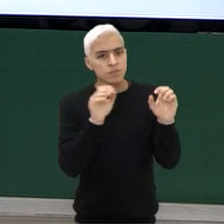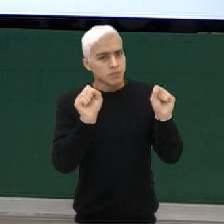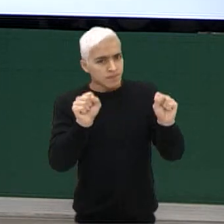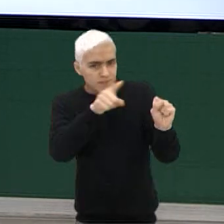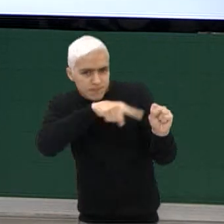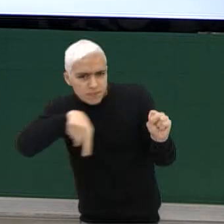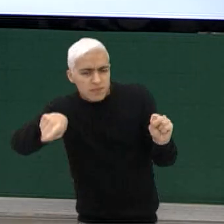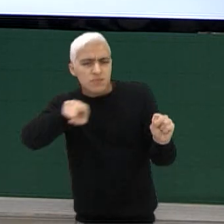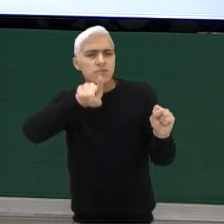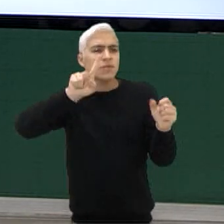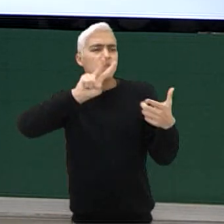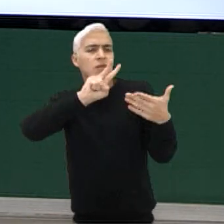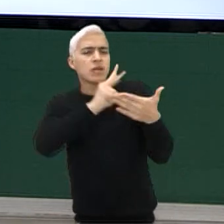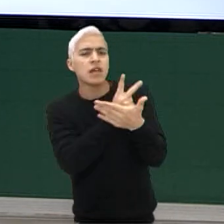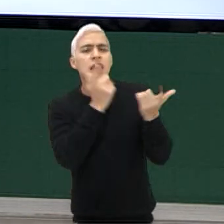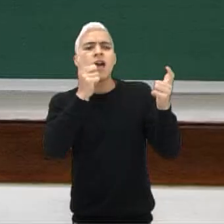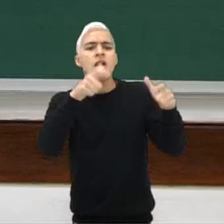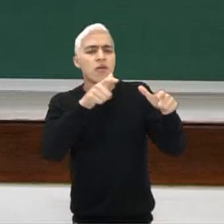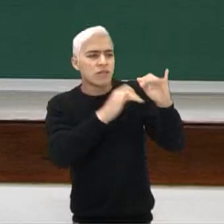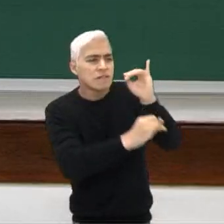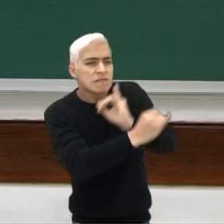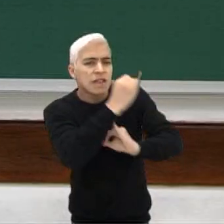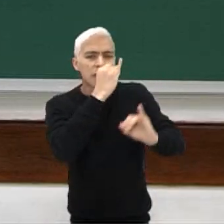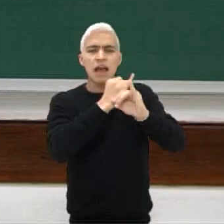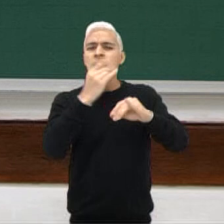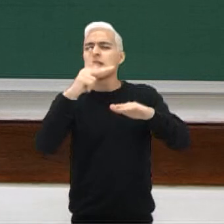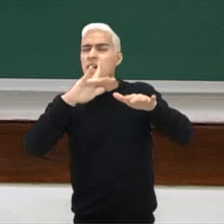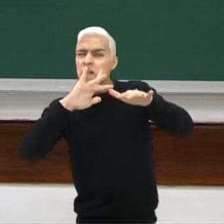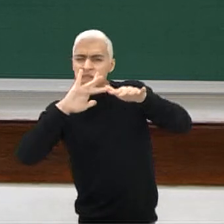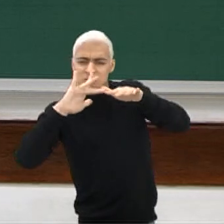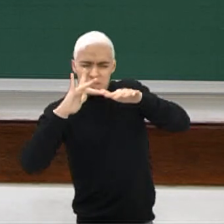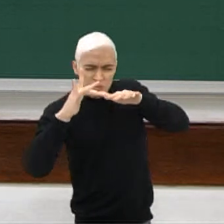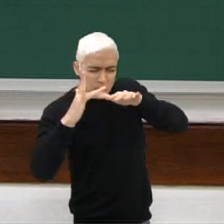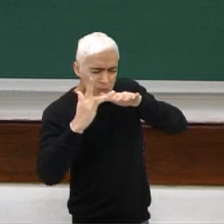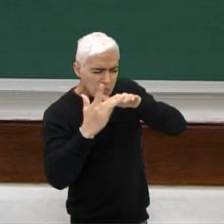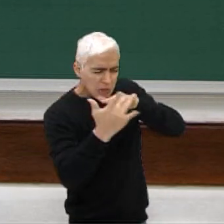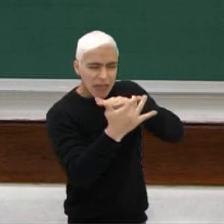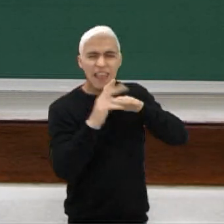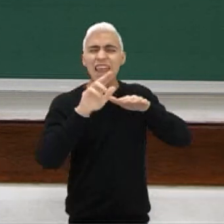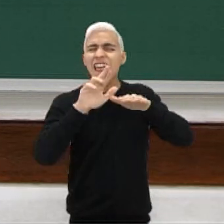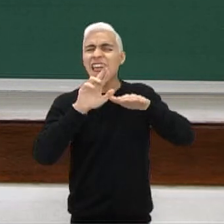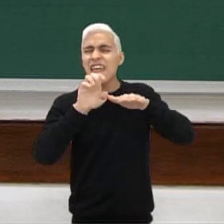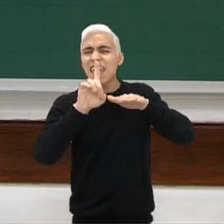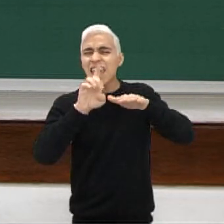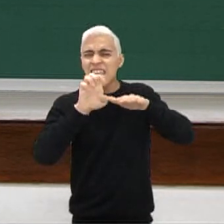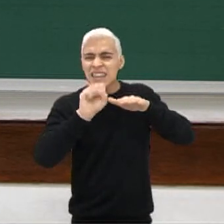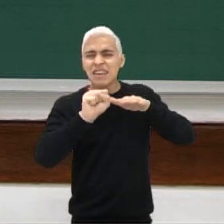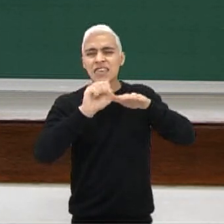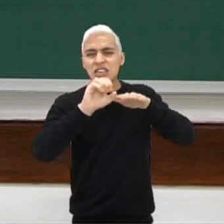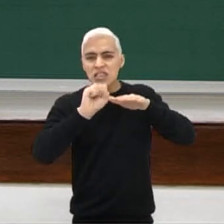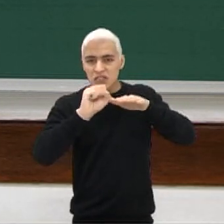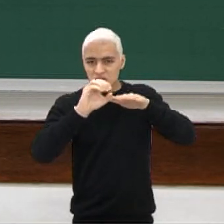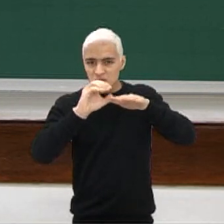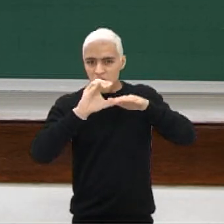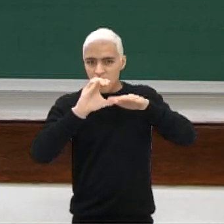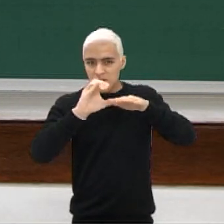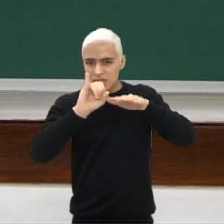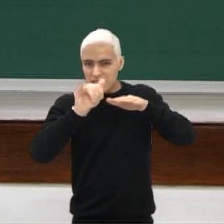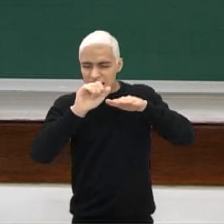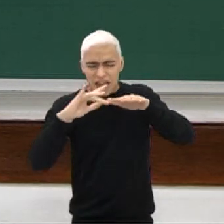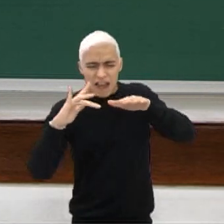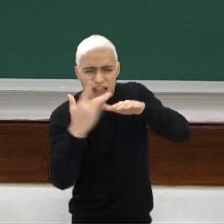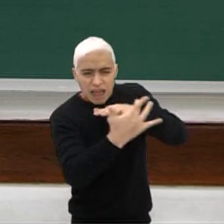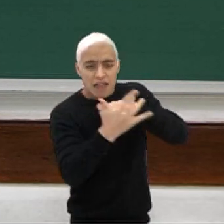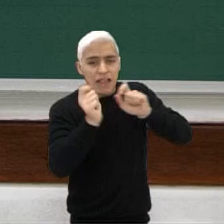vocês terem na internet, nas redes sociais de vocês podem encontrar esses anúncios